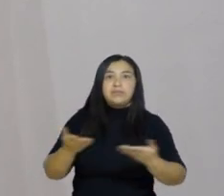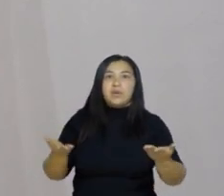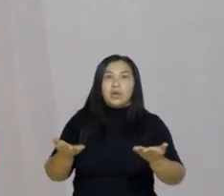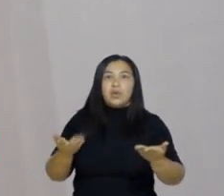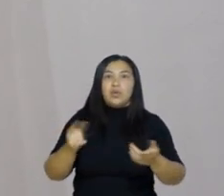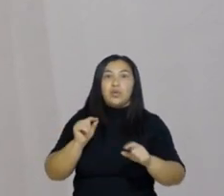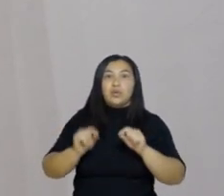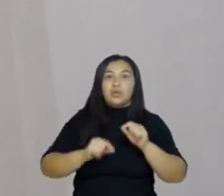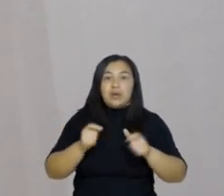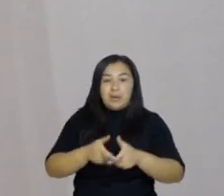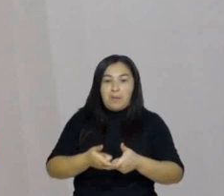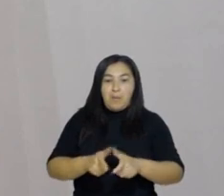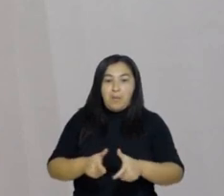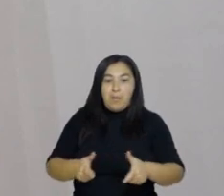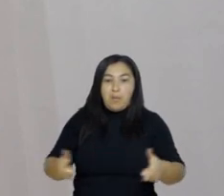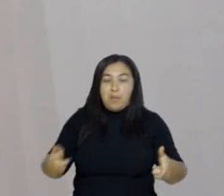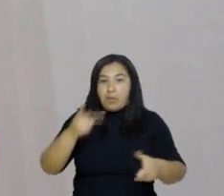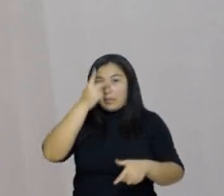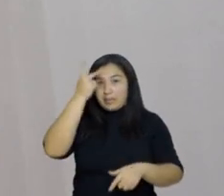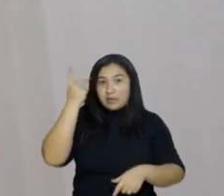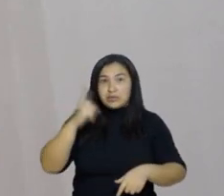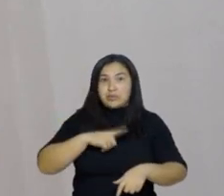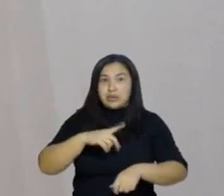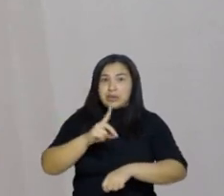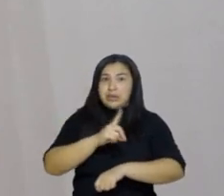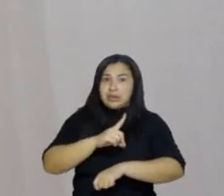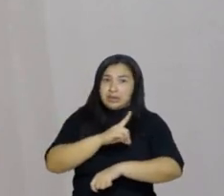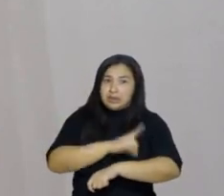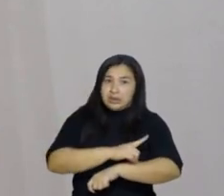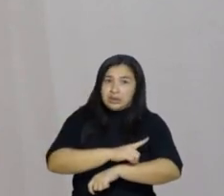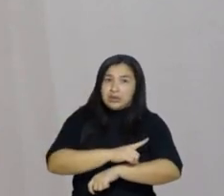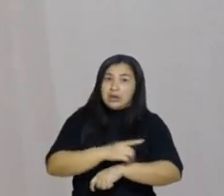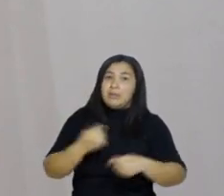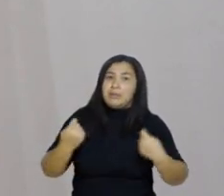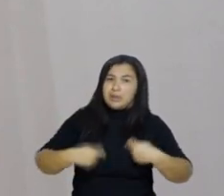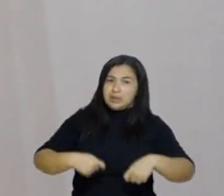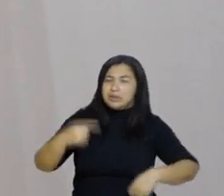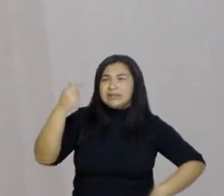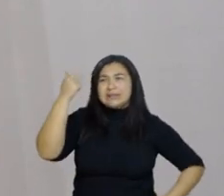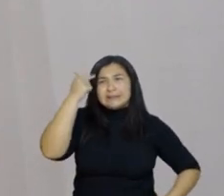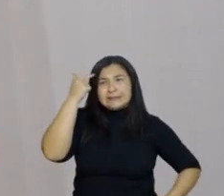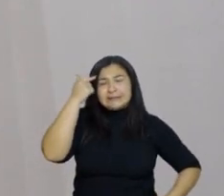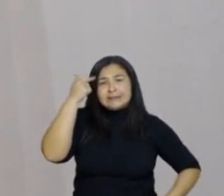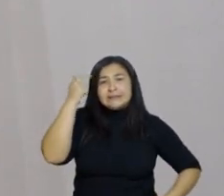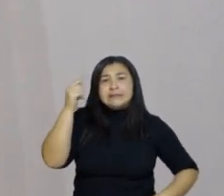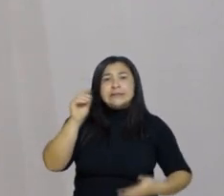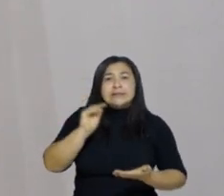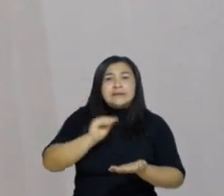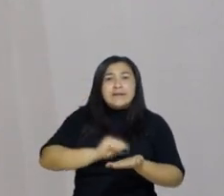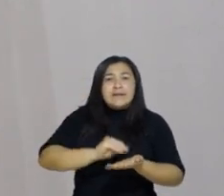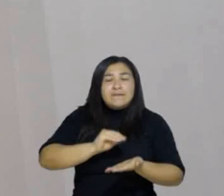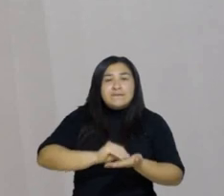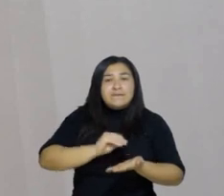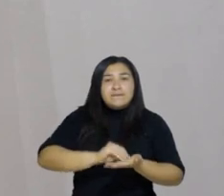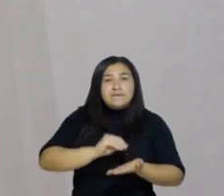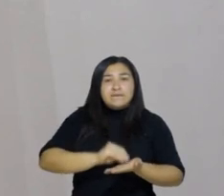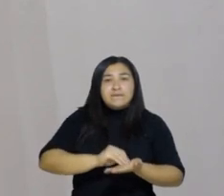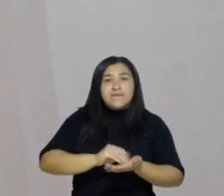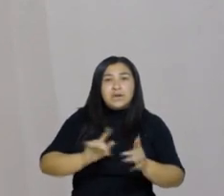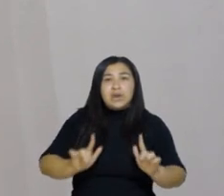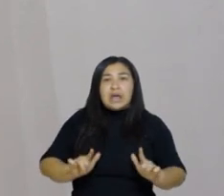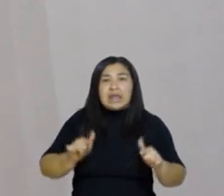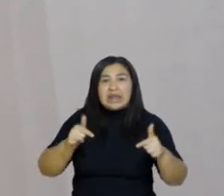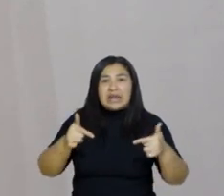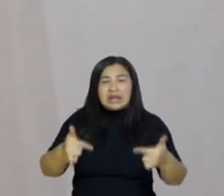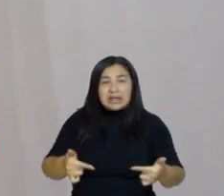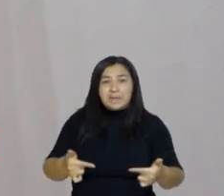assustadoramente em Santa Catarina. E, olha, faltou, e a gente tem que botar a mão na consciência e dizer, faltou ação lá atrás, sim,